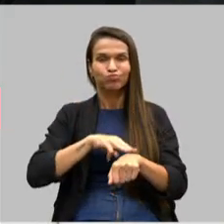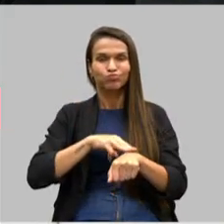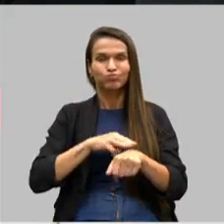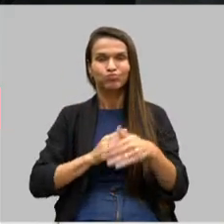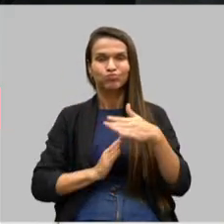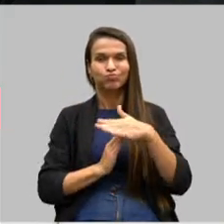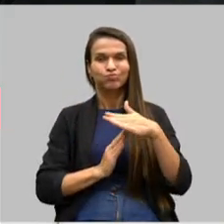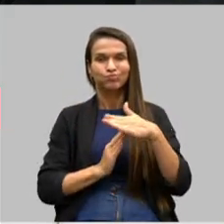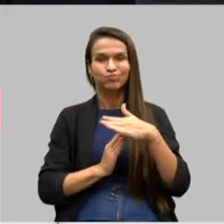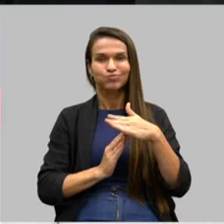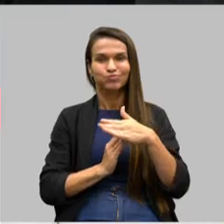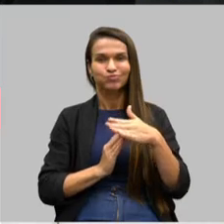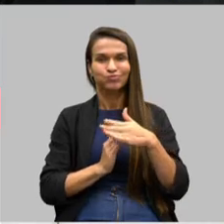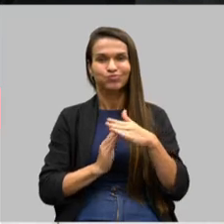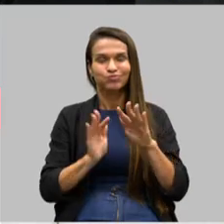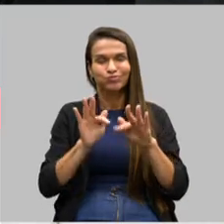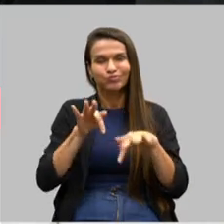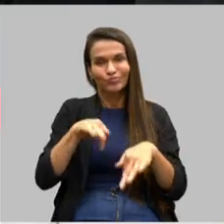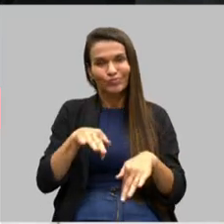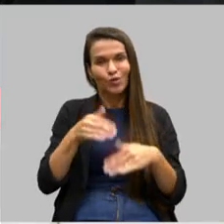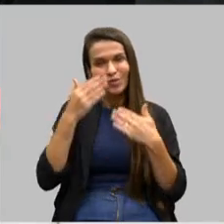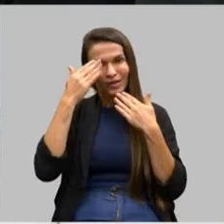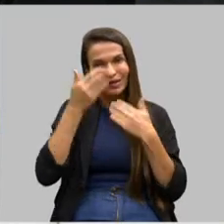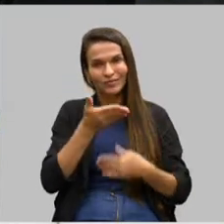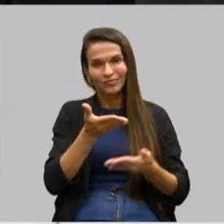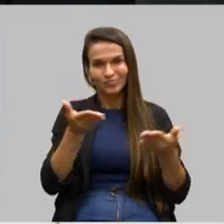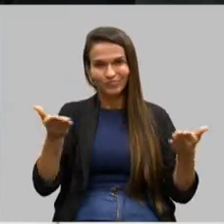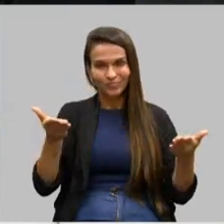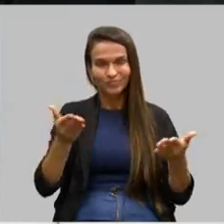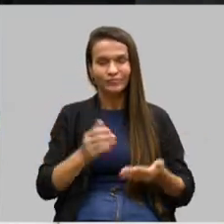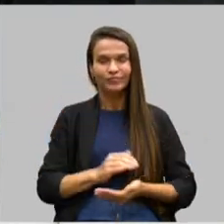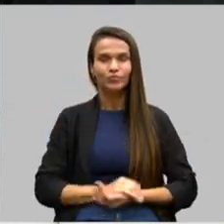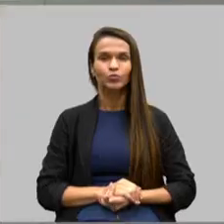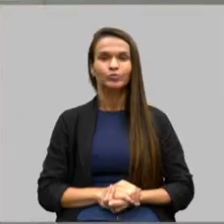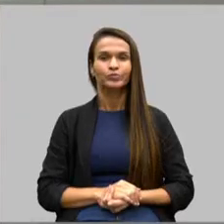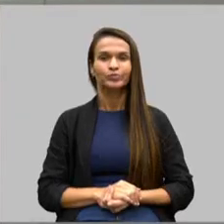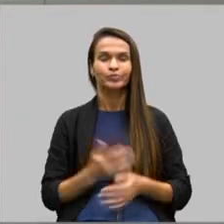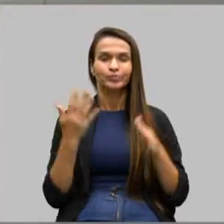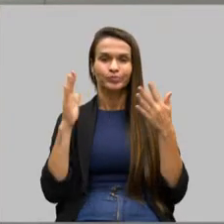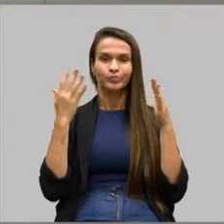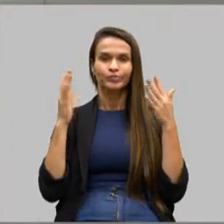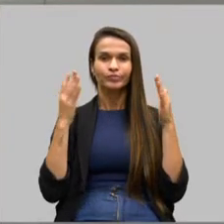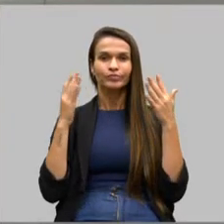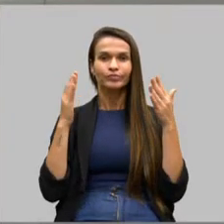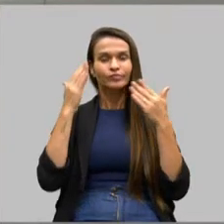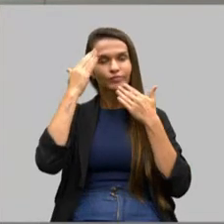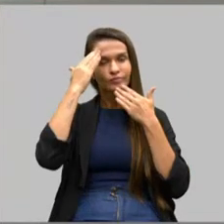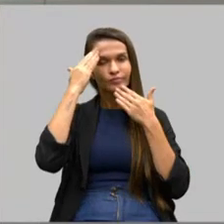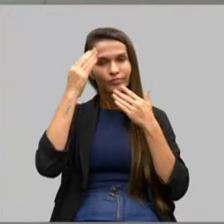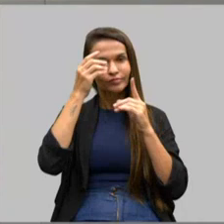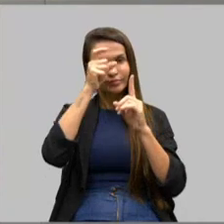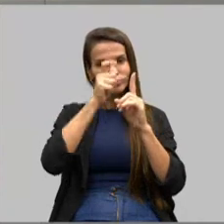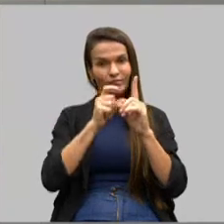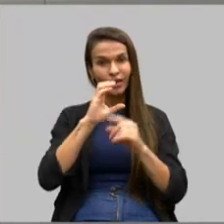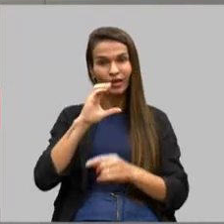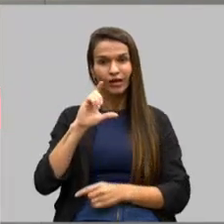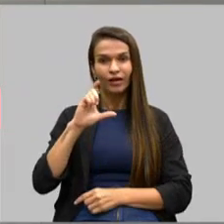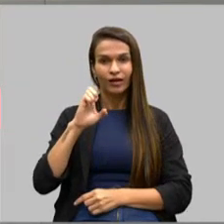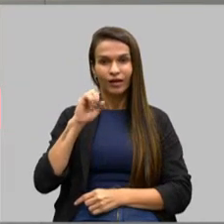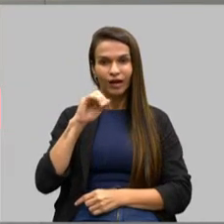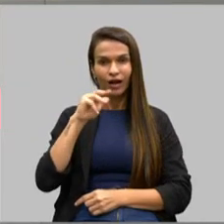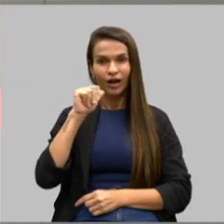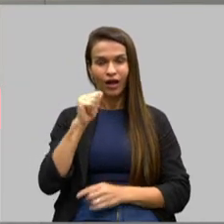né? Obrigada a vocês. Obrigado, senhora Cleia. Engenheira